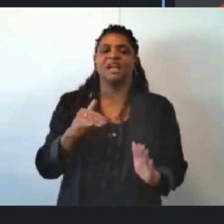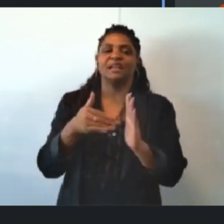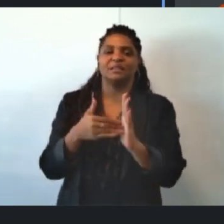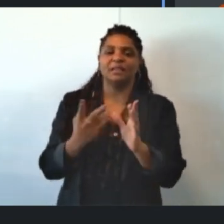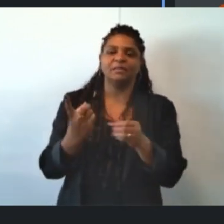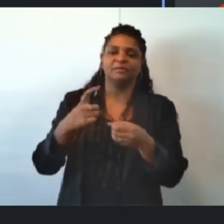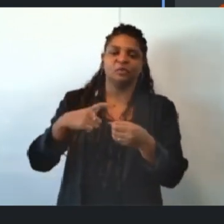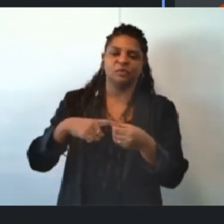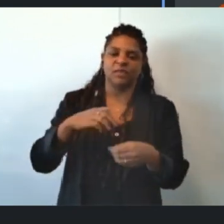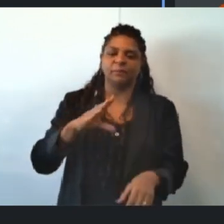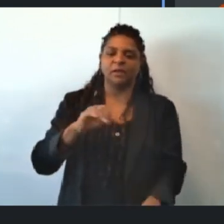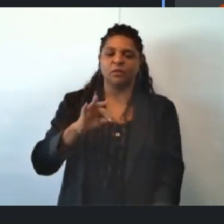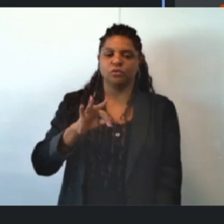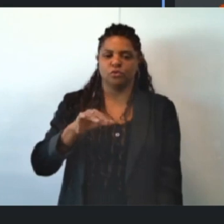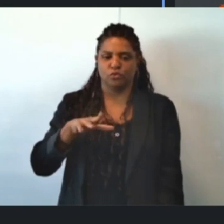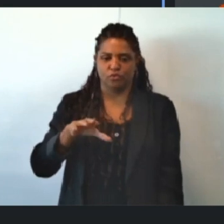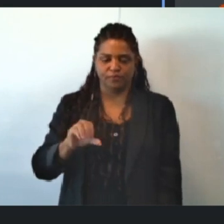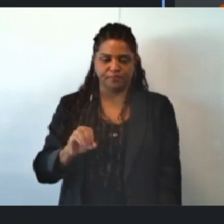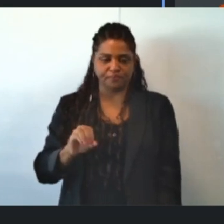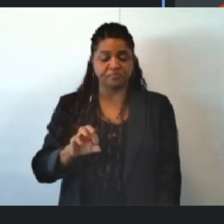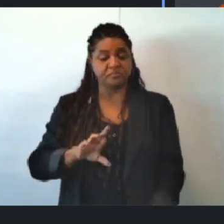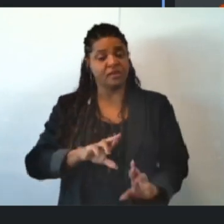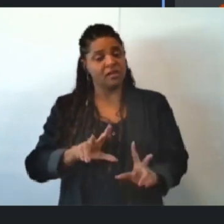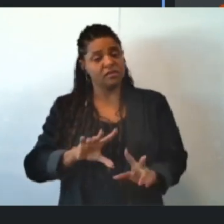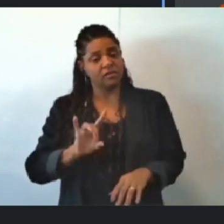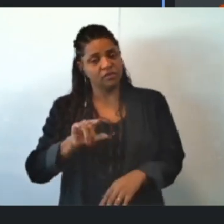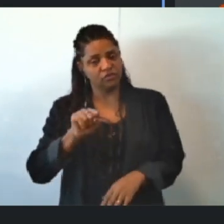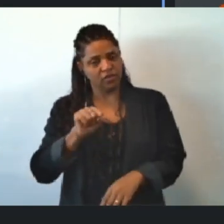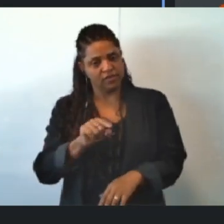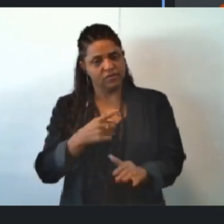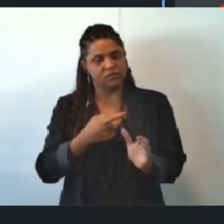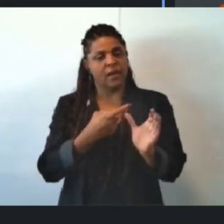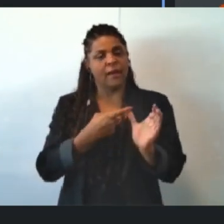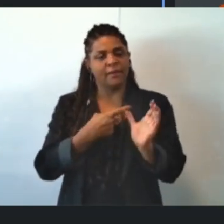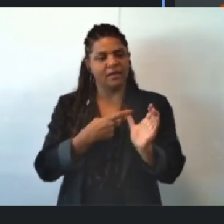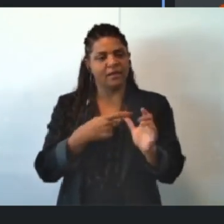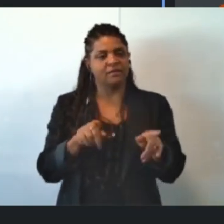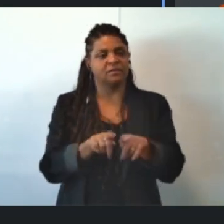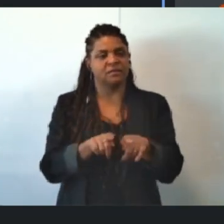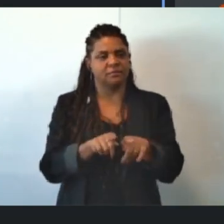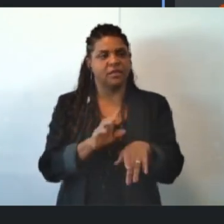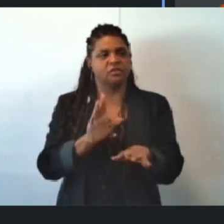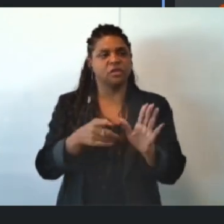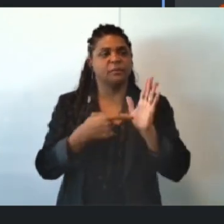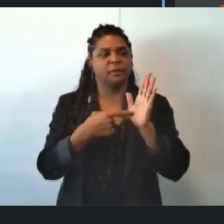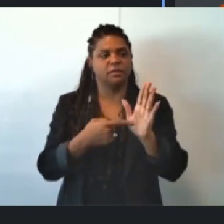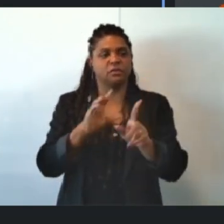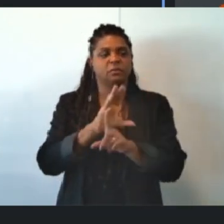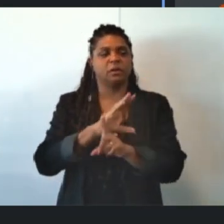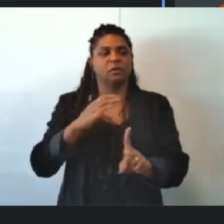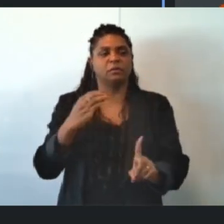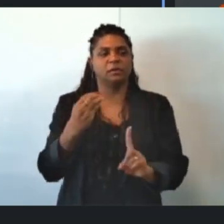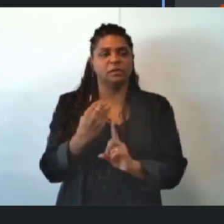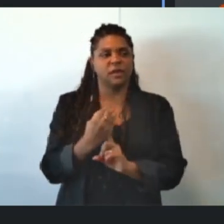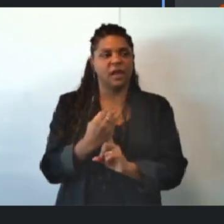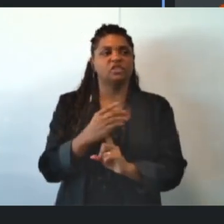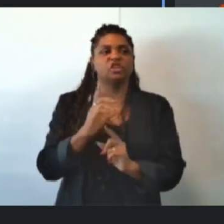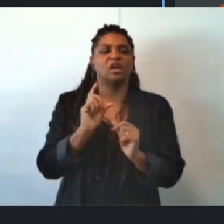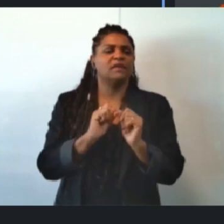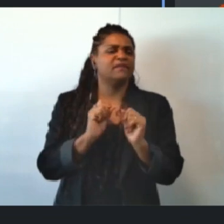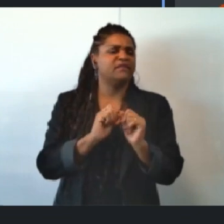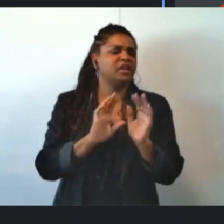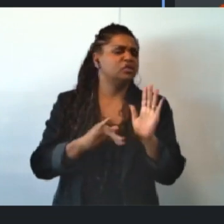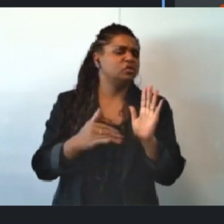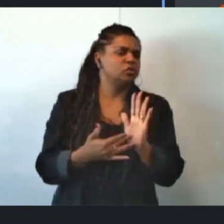BH Trans, através de uma gerência específica, que já foi apresentada para a comunidade também, ela fez toda a simulação de